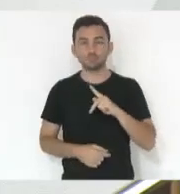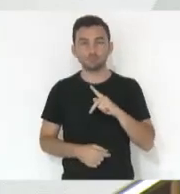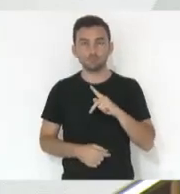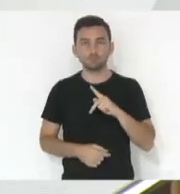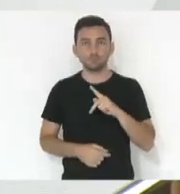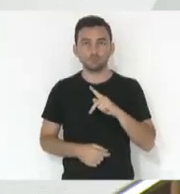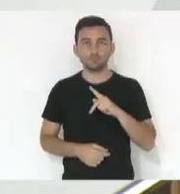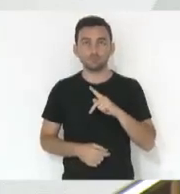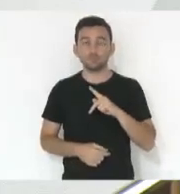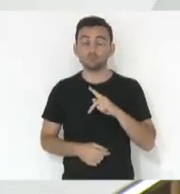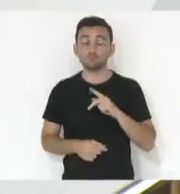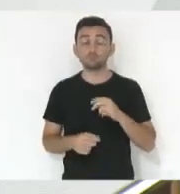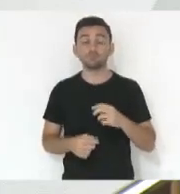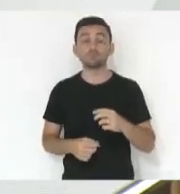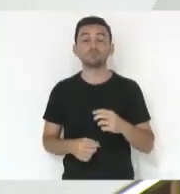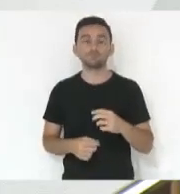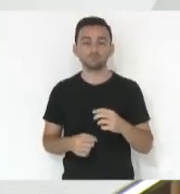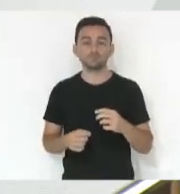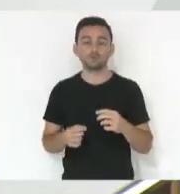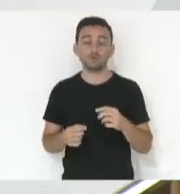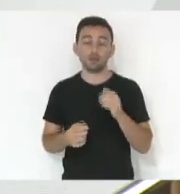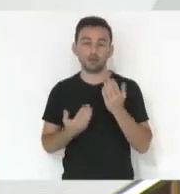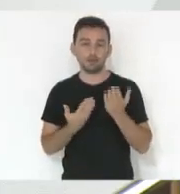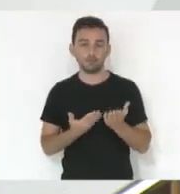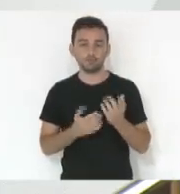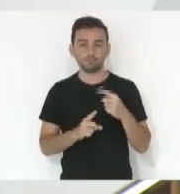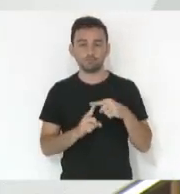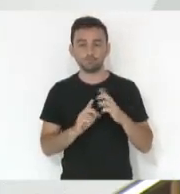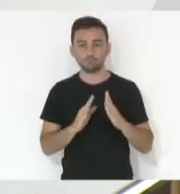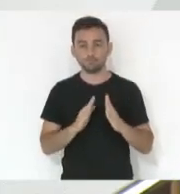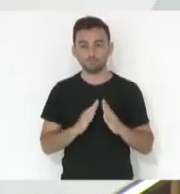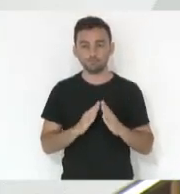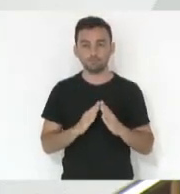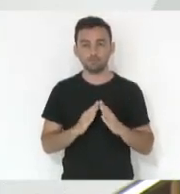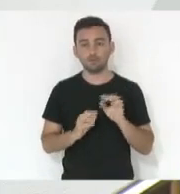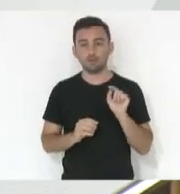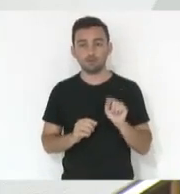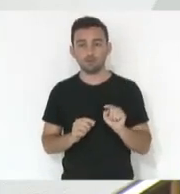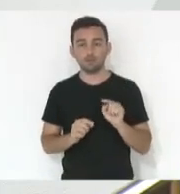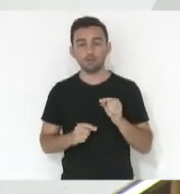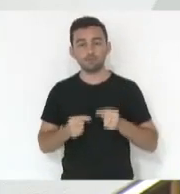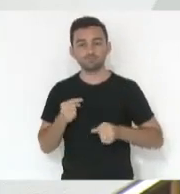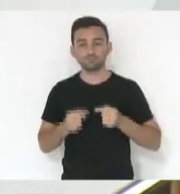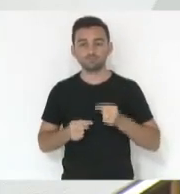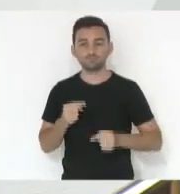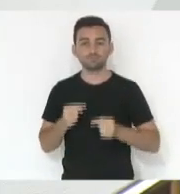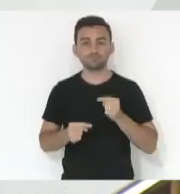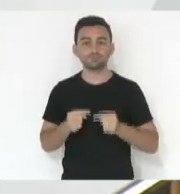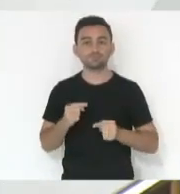sentido, é que a Igreja ela coloca em debate